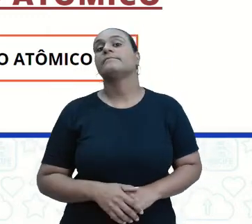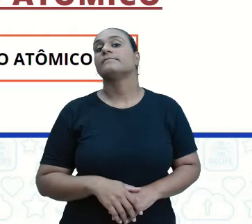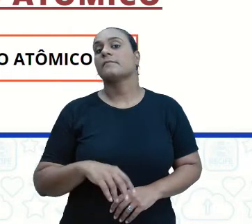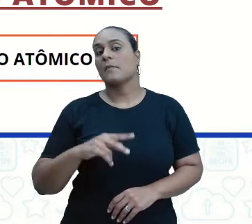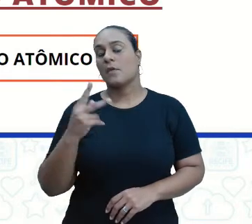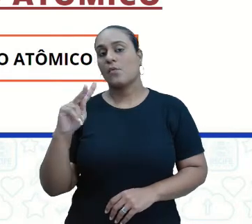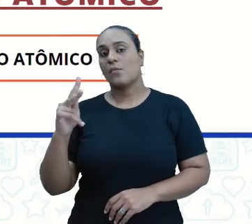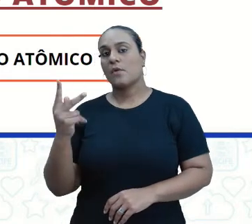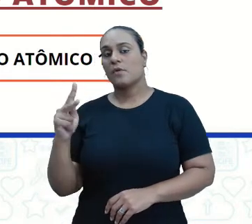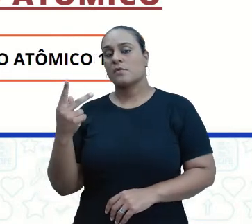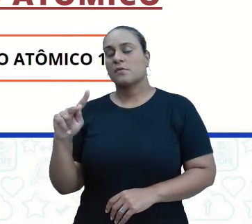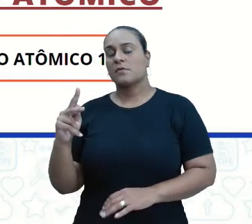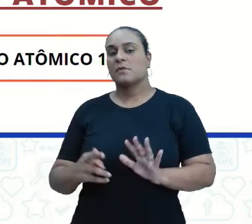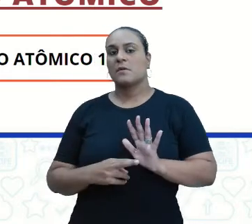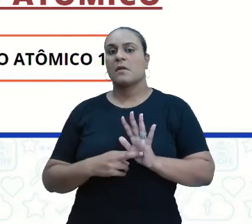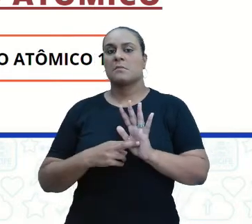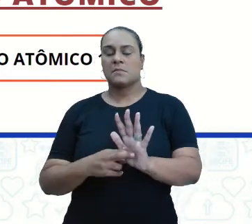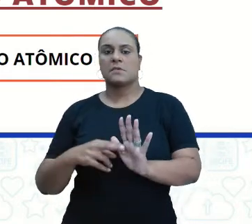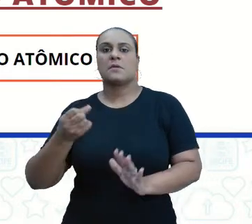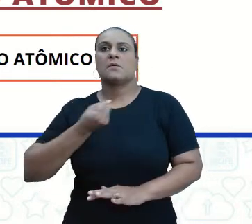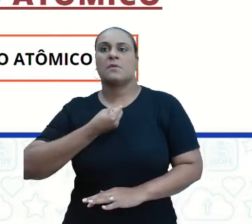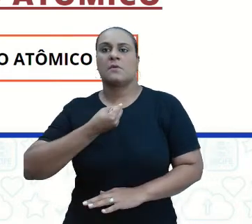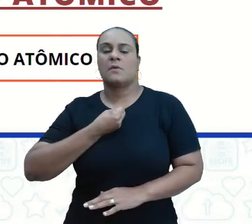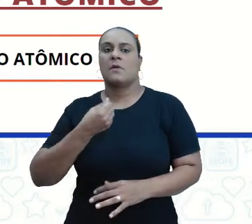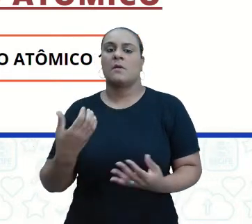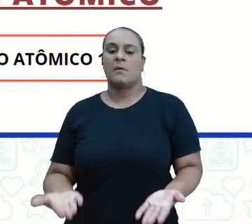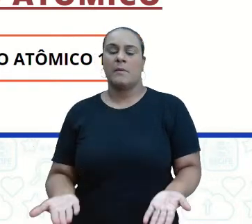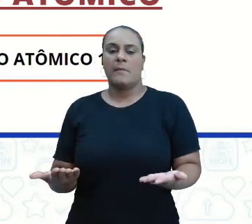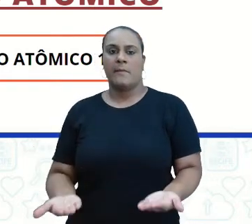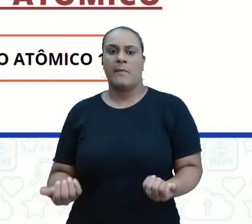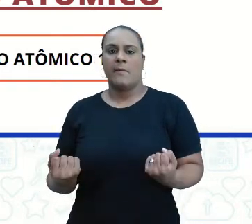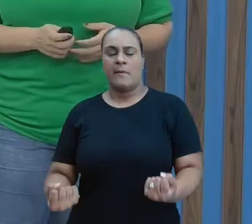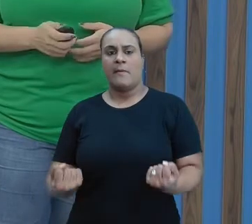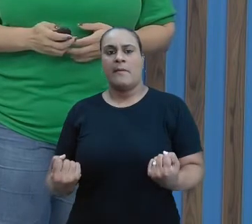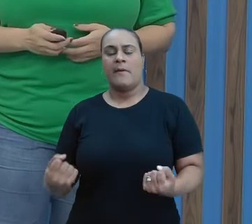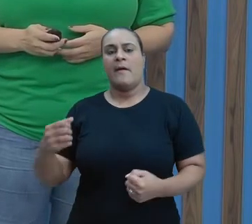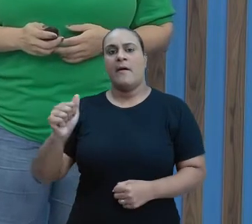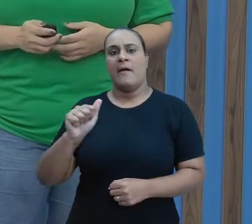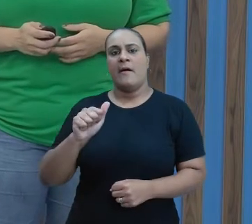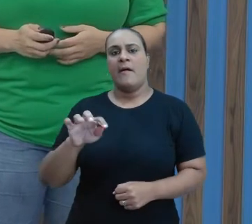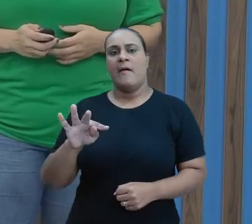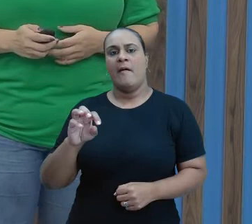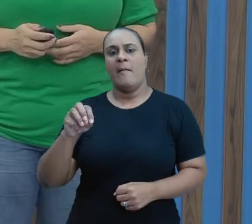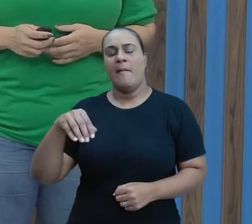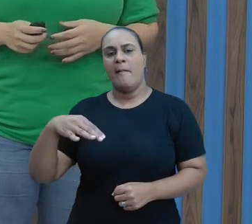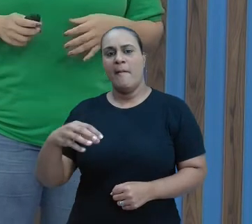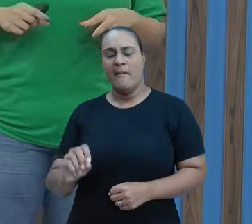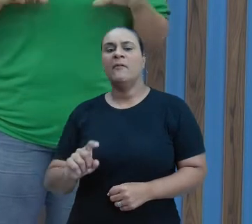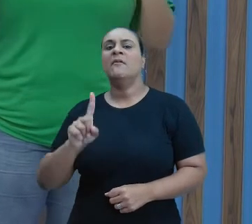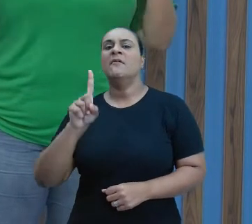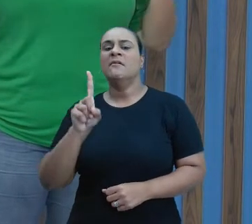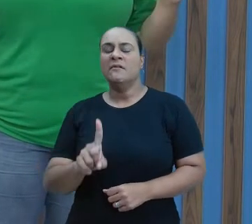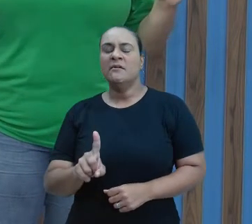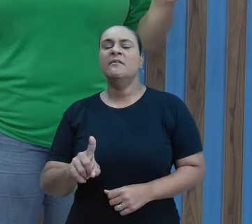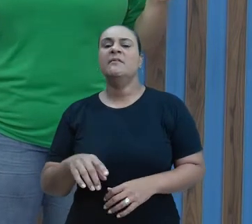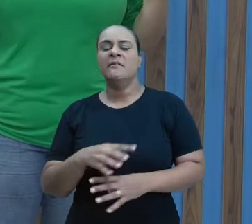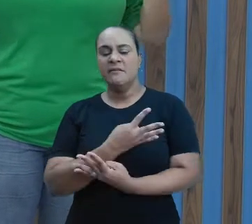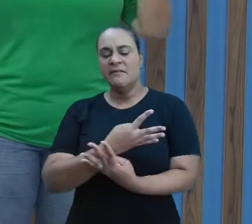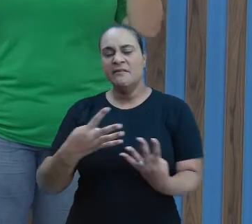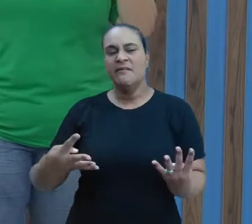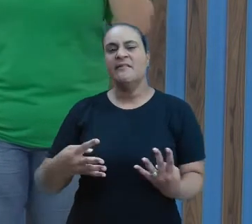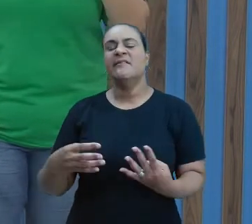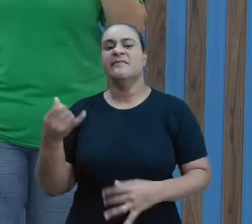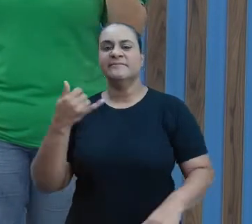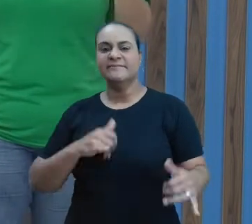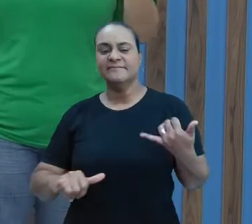representando esse número atômico aí, esse peso atômico 1, tá certo? Pronto, então essa tabela periódica ela tem que